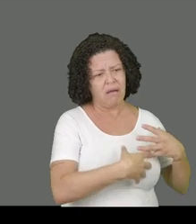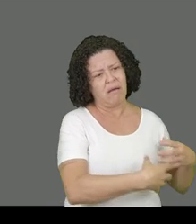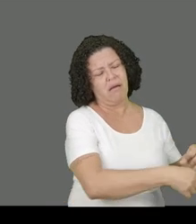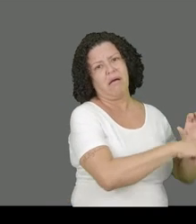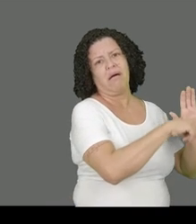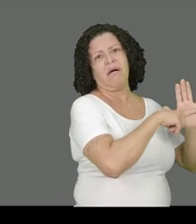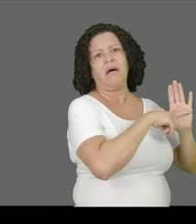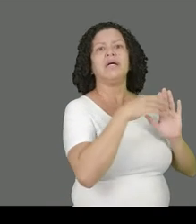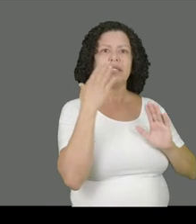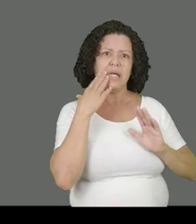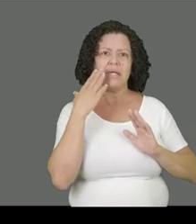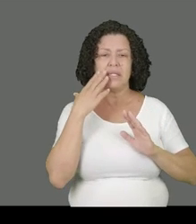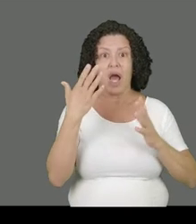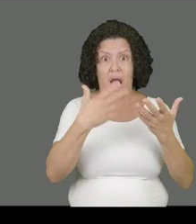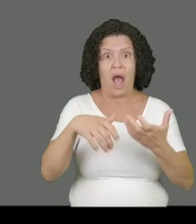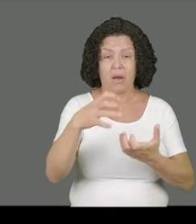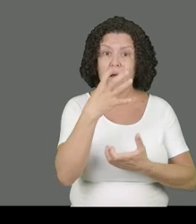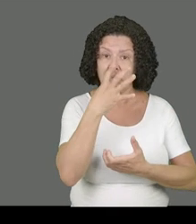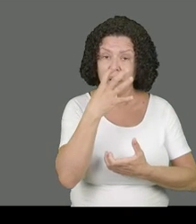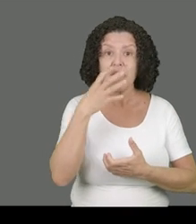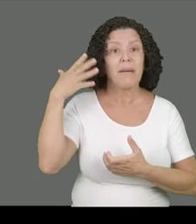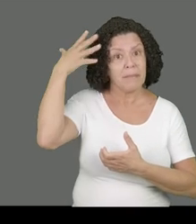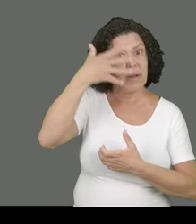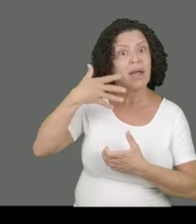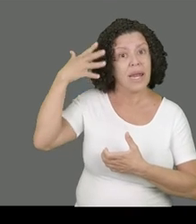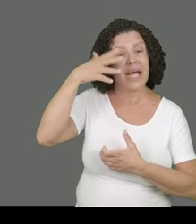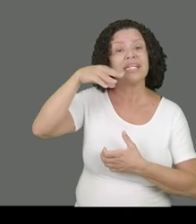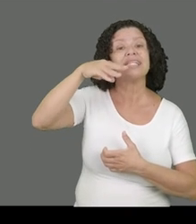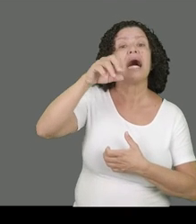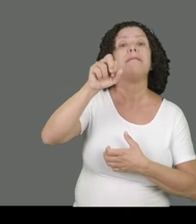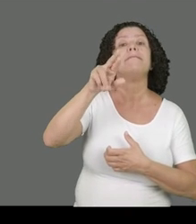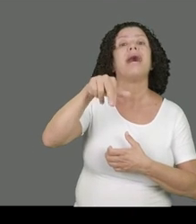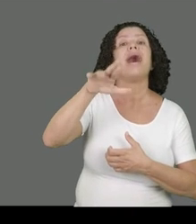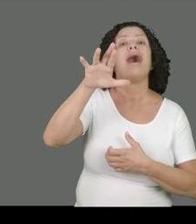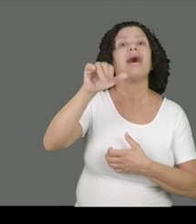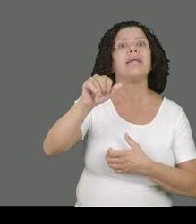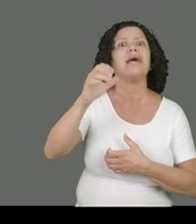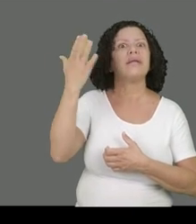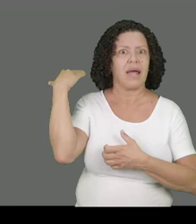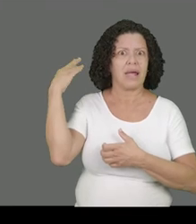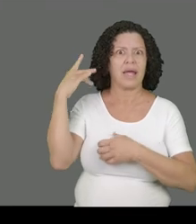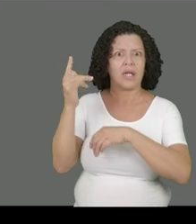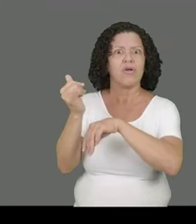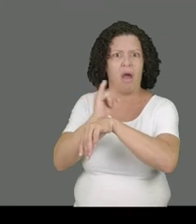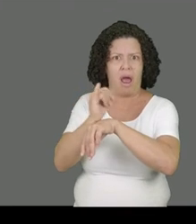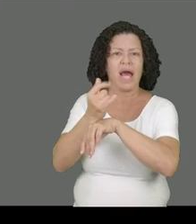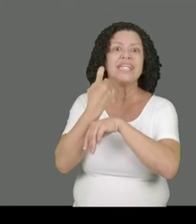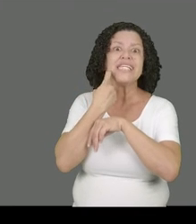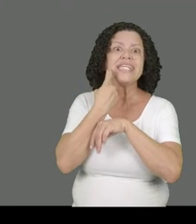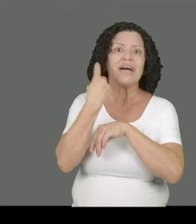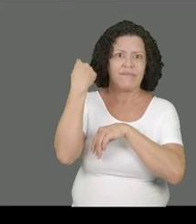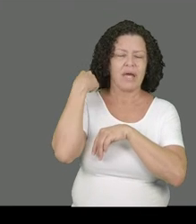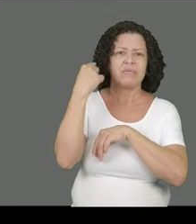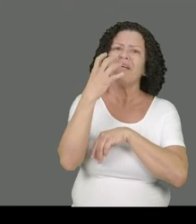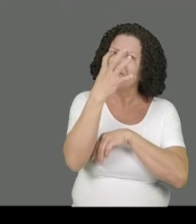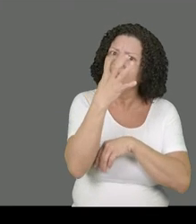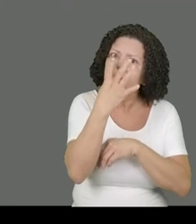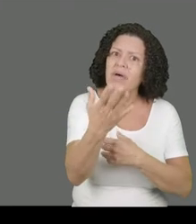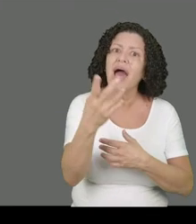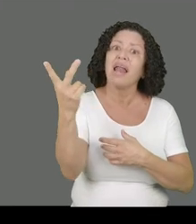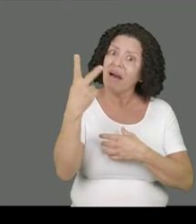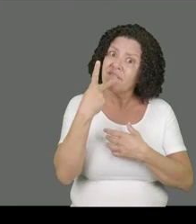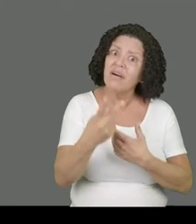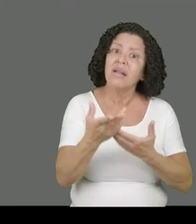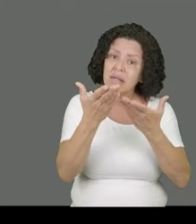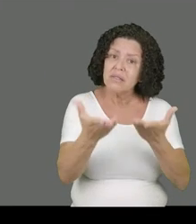a oportunidade de assistir a palestra da nossa colega Marina, que foi postada no nosso canal na sexta-feira